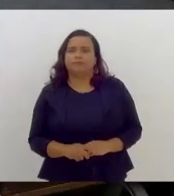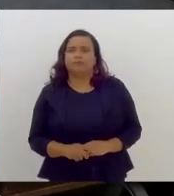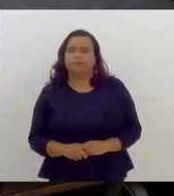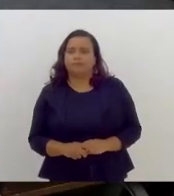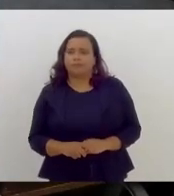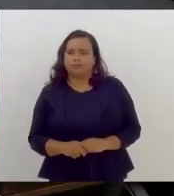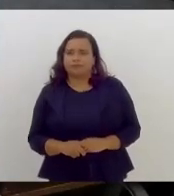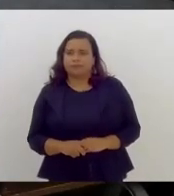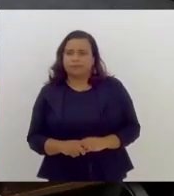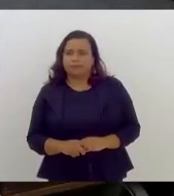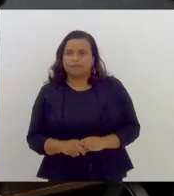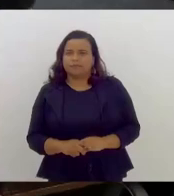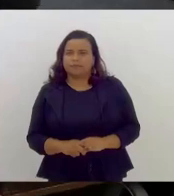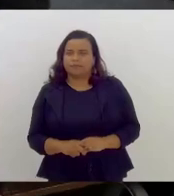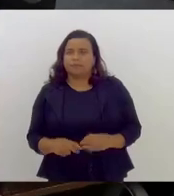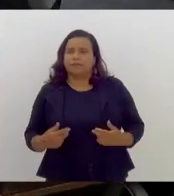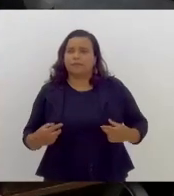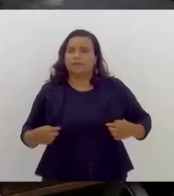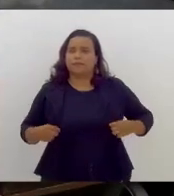Agora foi.